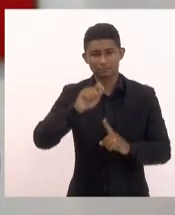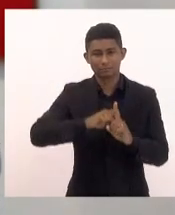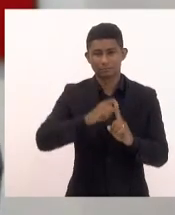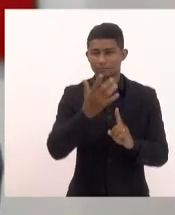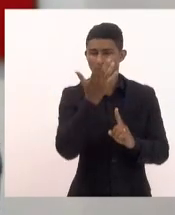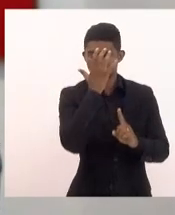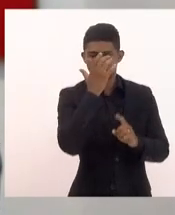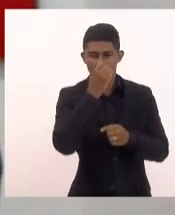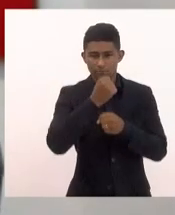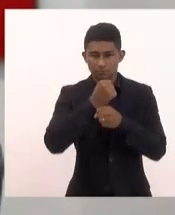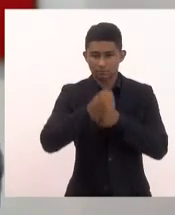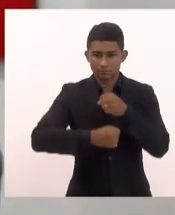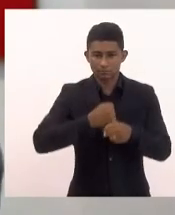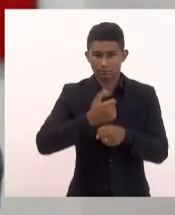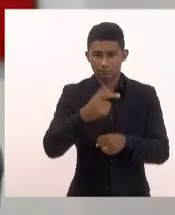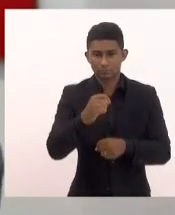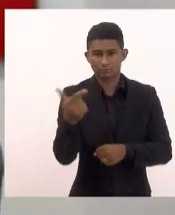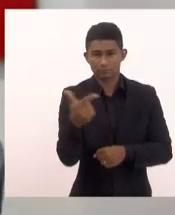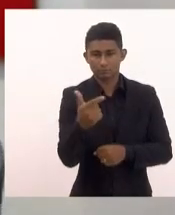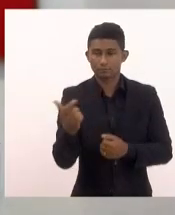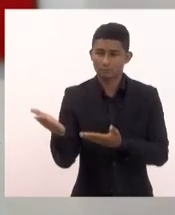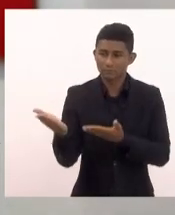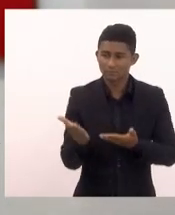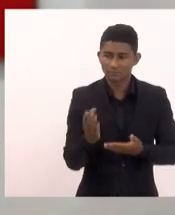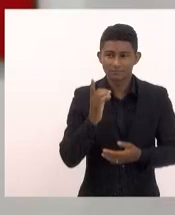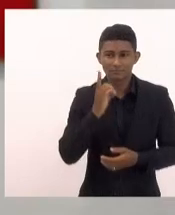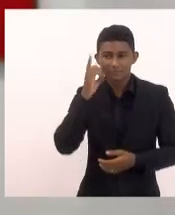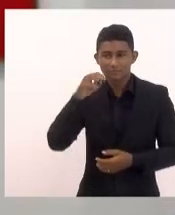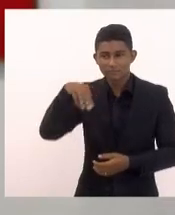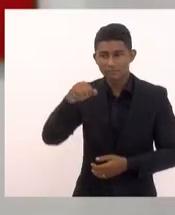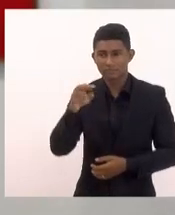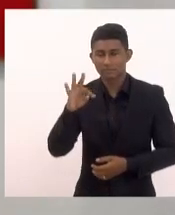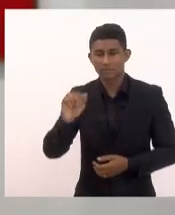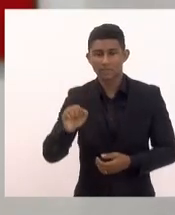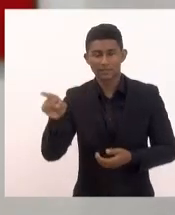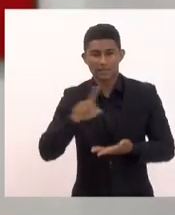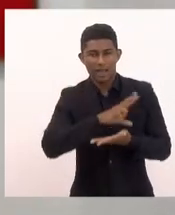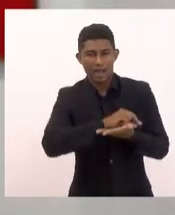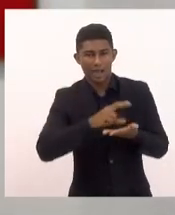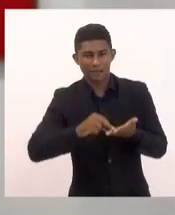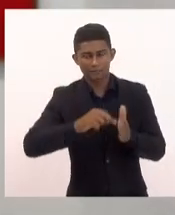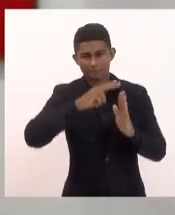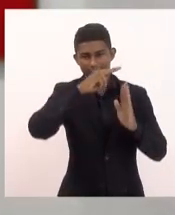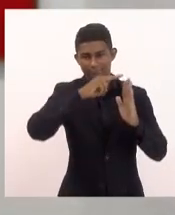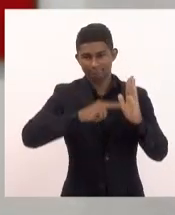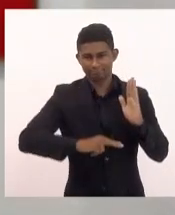A presidência convida a deputada Marta Rocha a fazer a leitura da ata da sessão anterior.